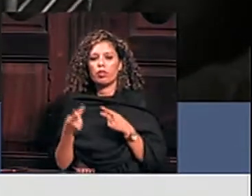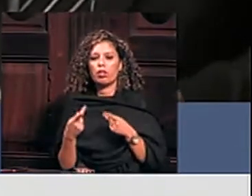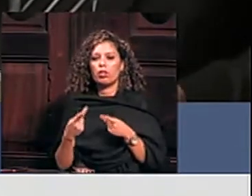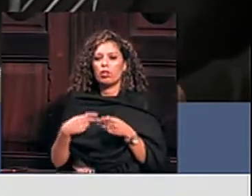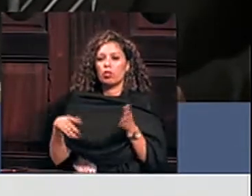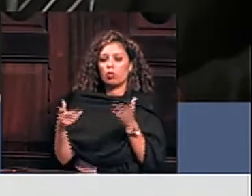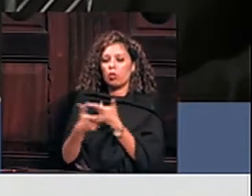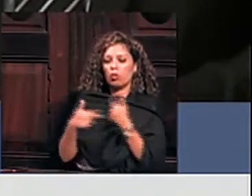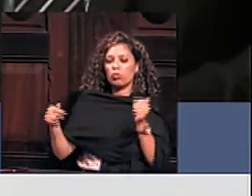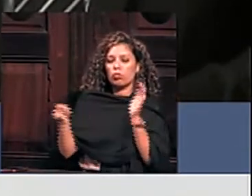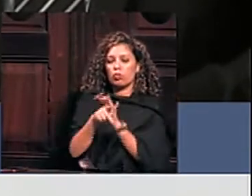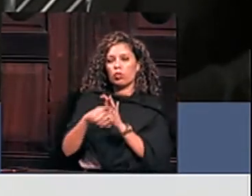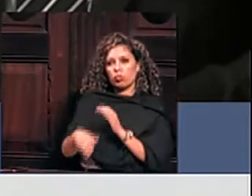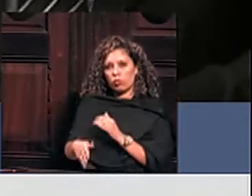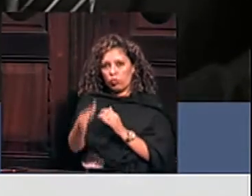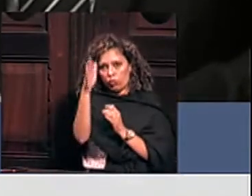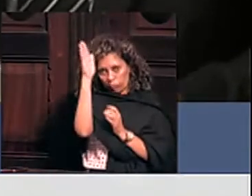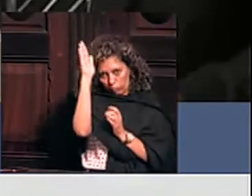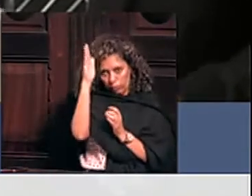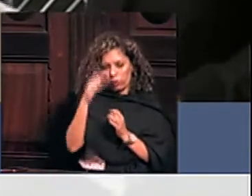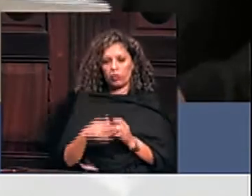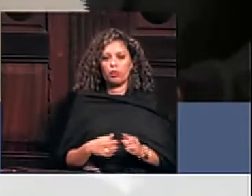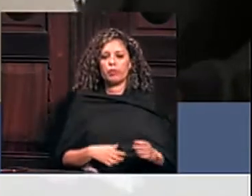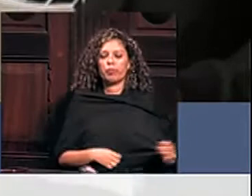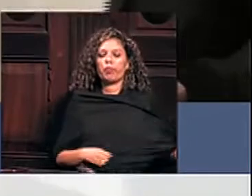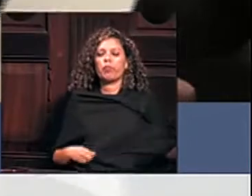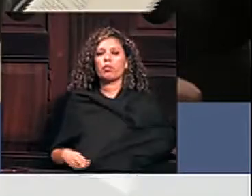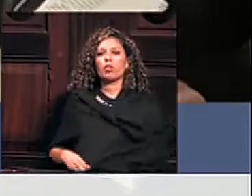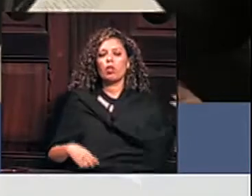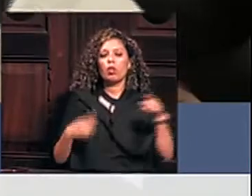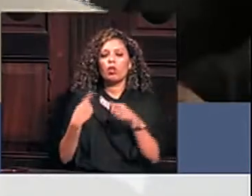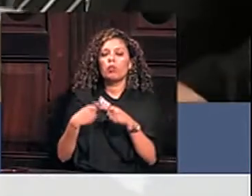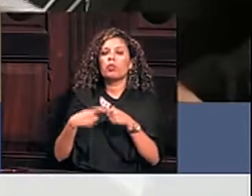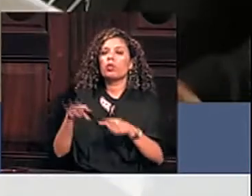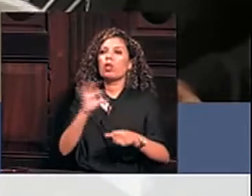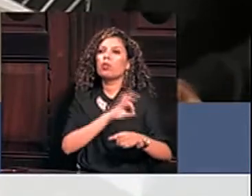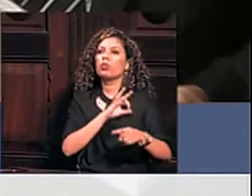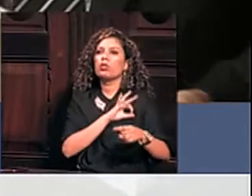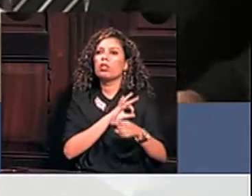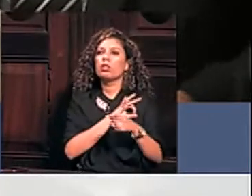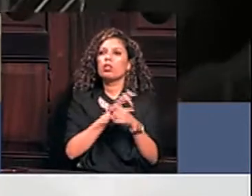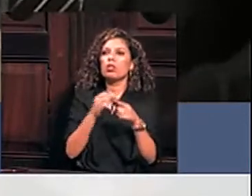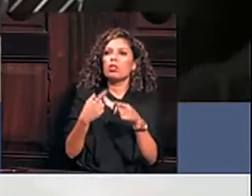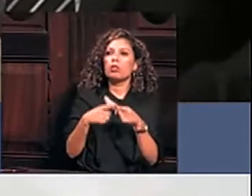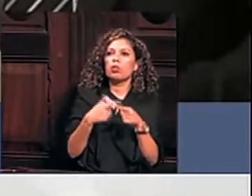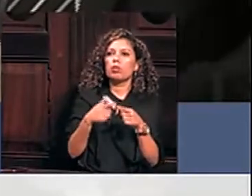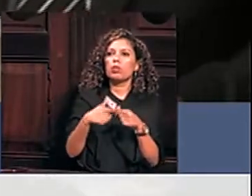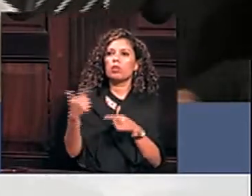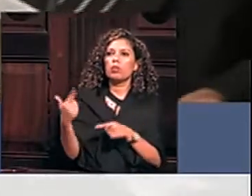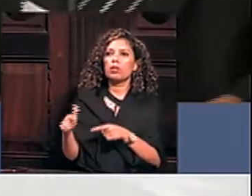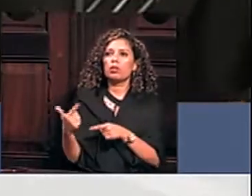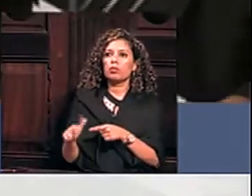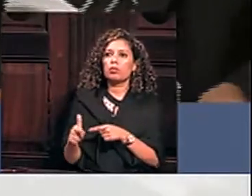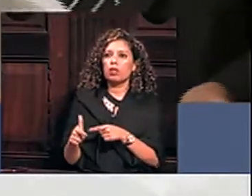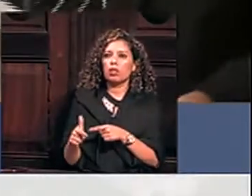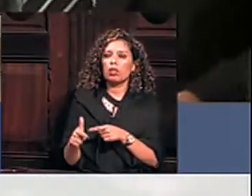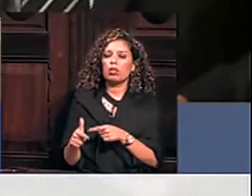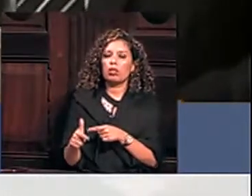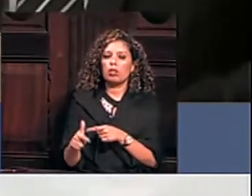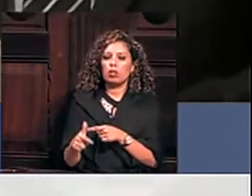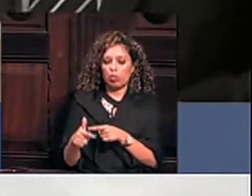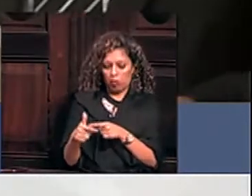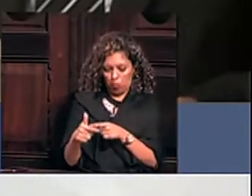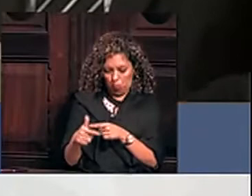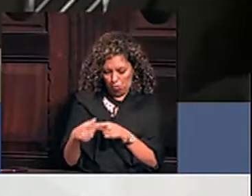bombeiros. Porque na polícia militar não tem problema nenhum. O problema está só no corpo